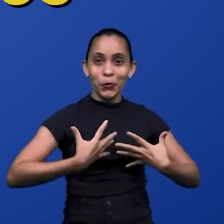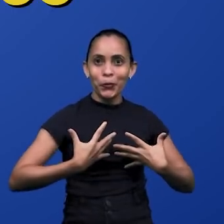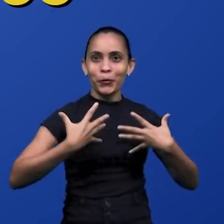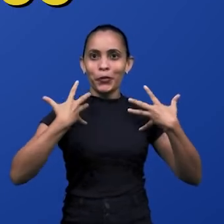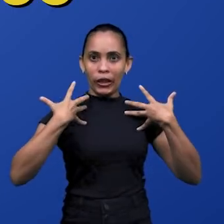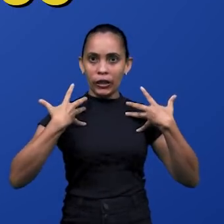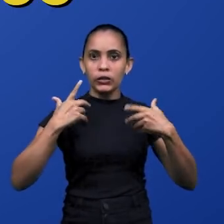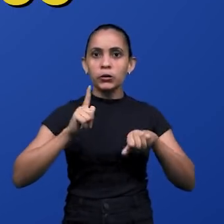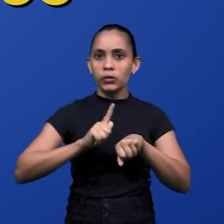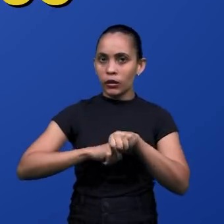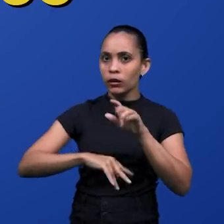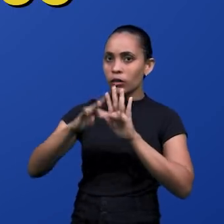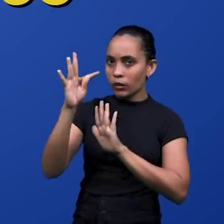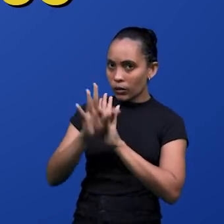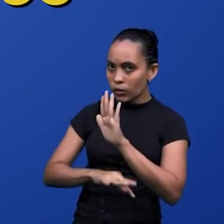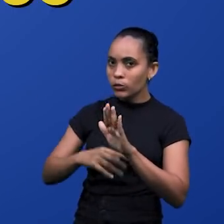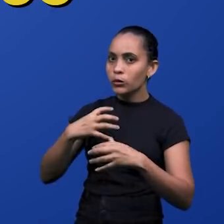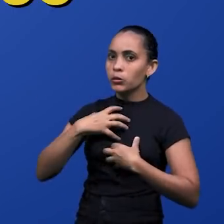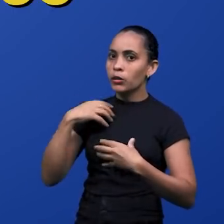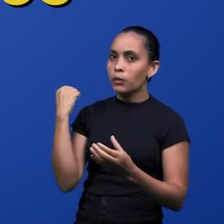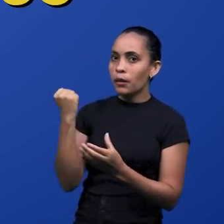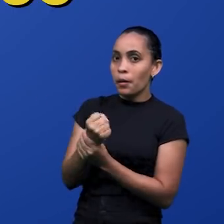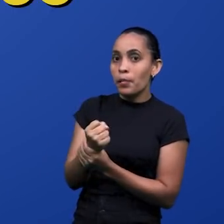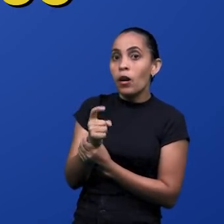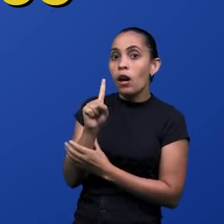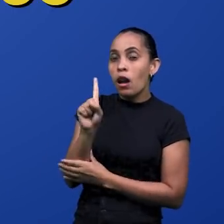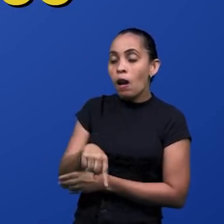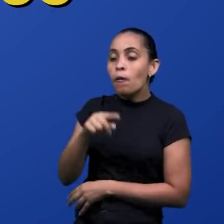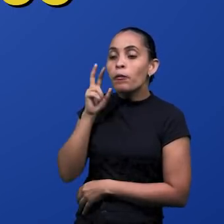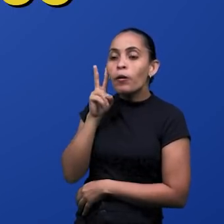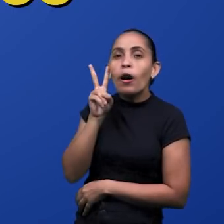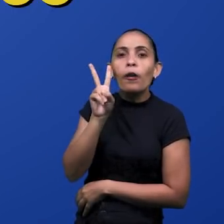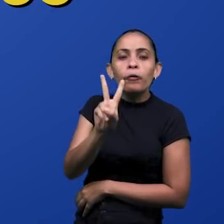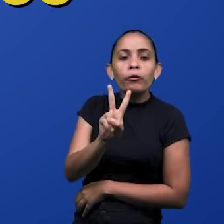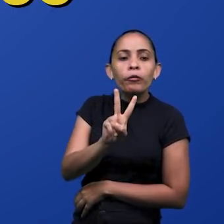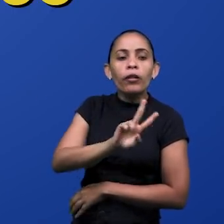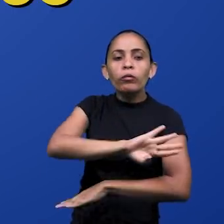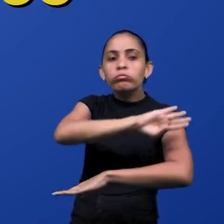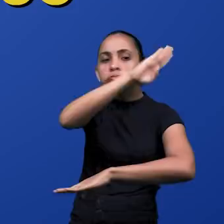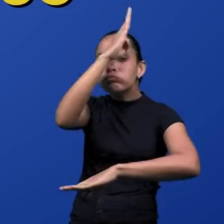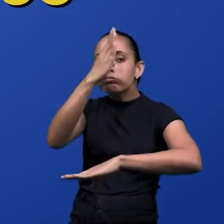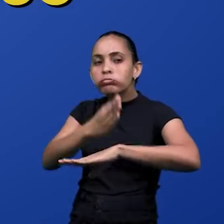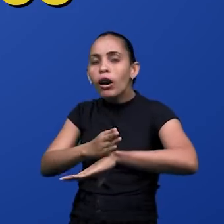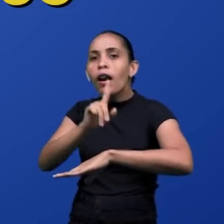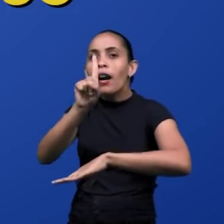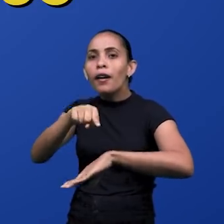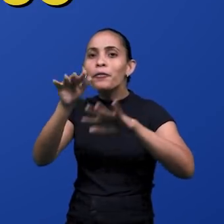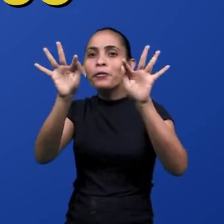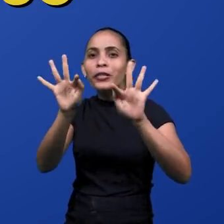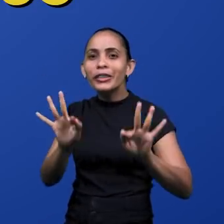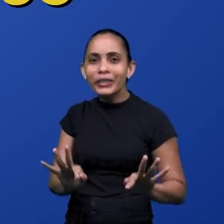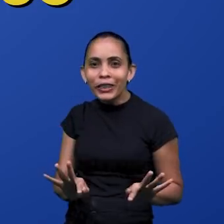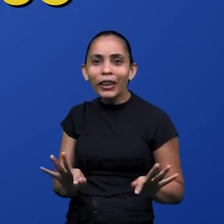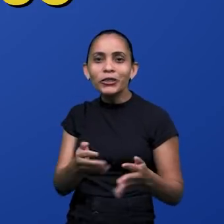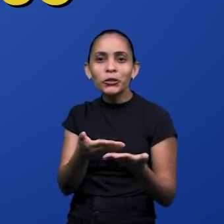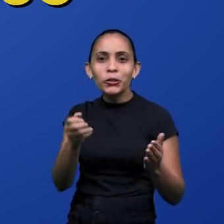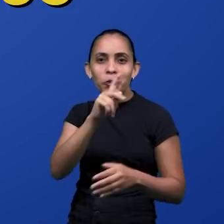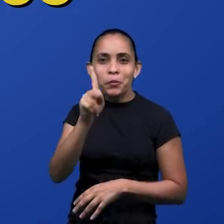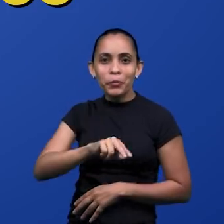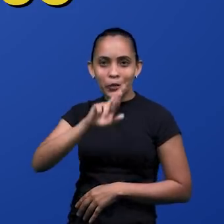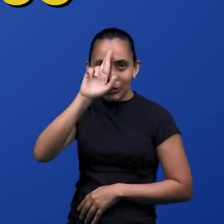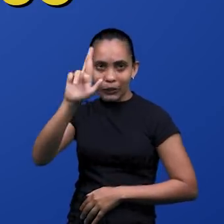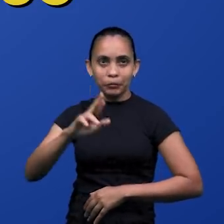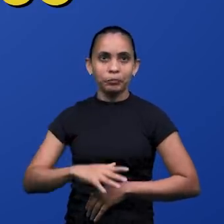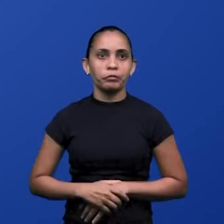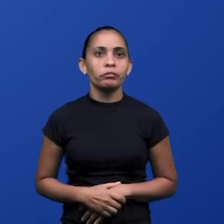feliz. De acordo com esse texto, o sentimento de Abraão, ao ver o monte, foi de felicidade. A paz do Senhor